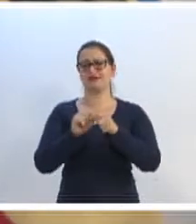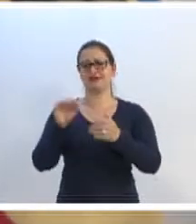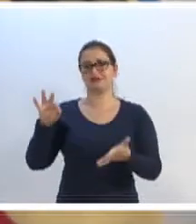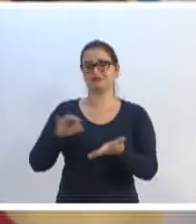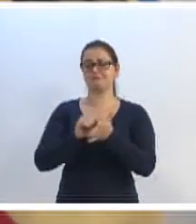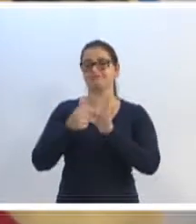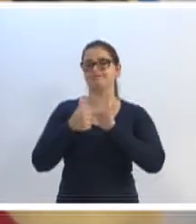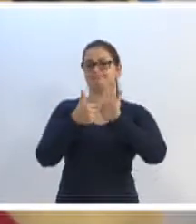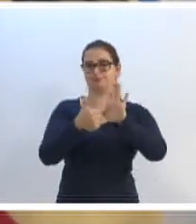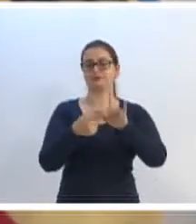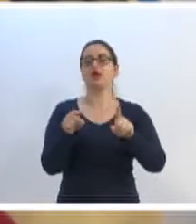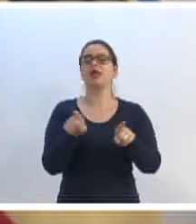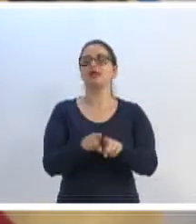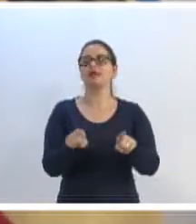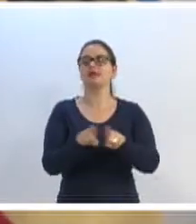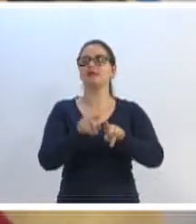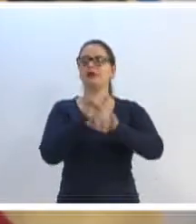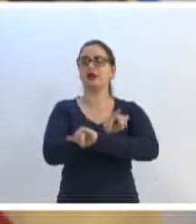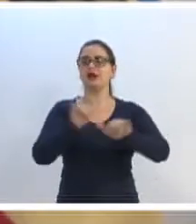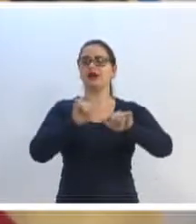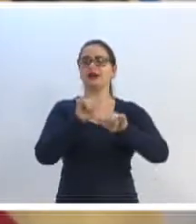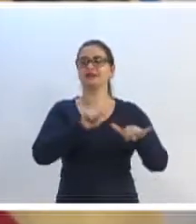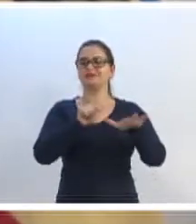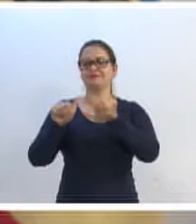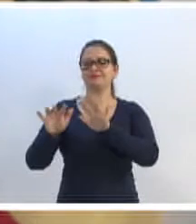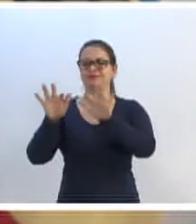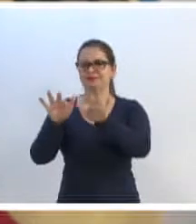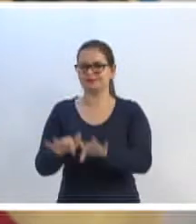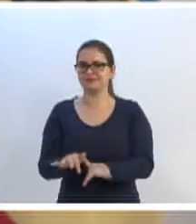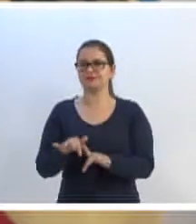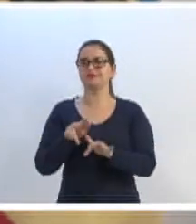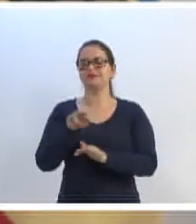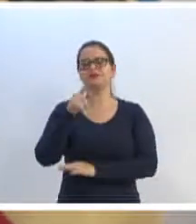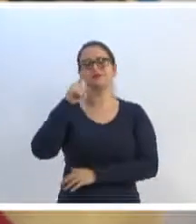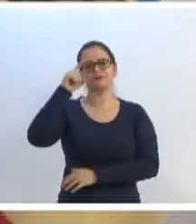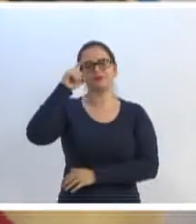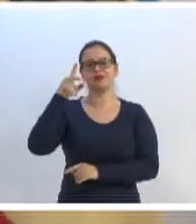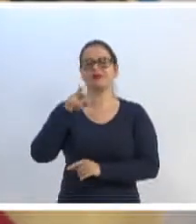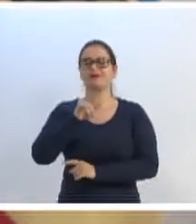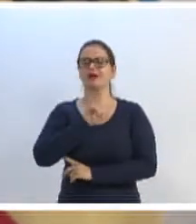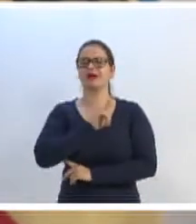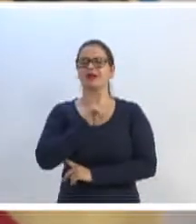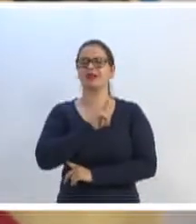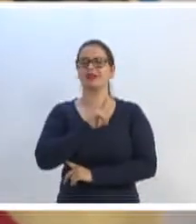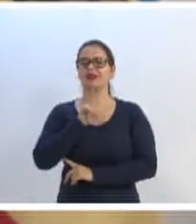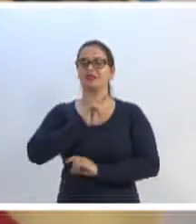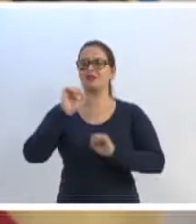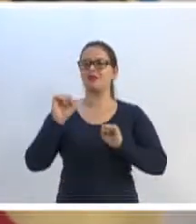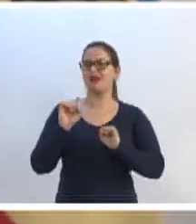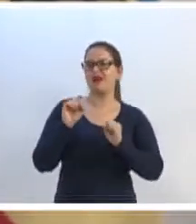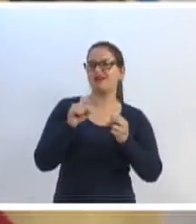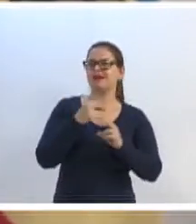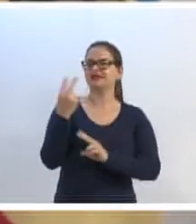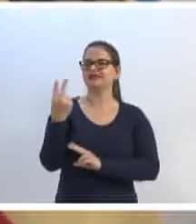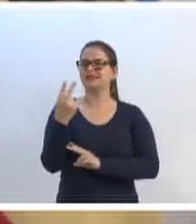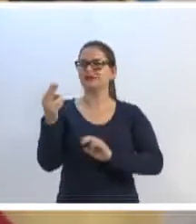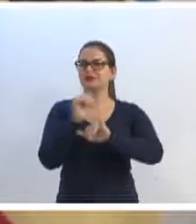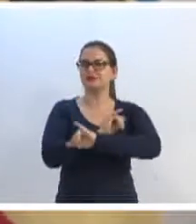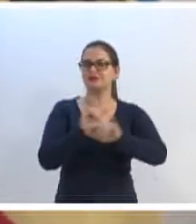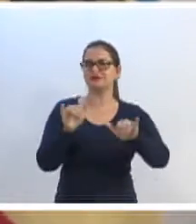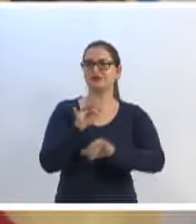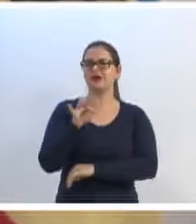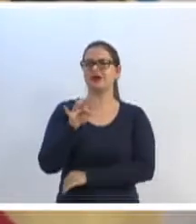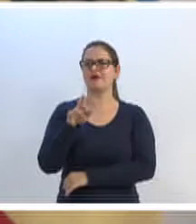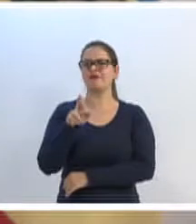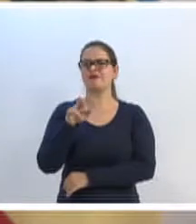registro. Quero registrar também que esse final de semana, pedir as imagens, Ari, nós teremos uma edição, na verdade, a segunda edição do Fritz